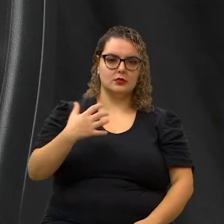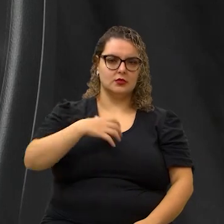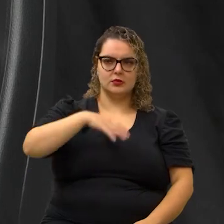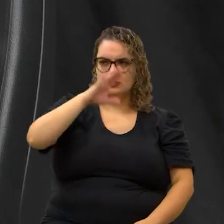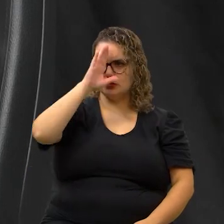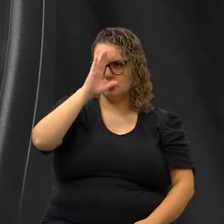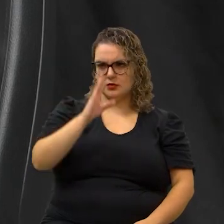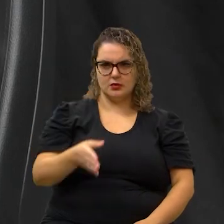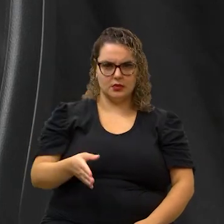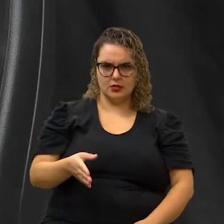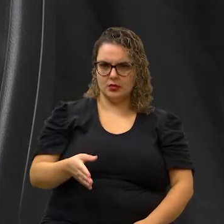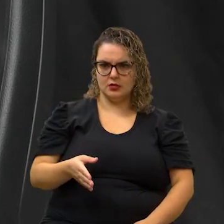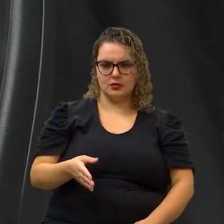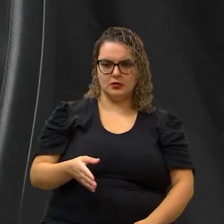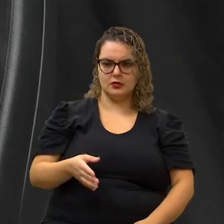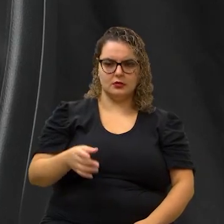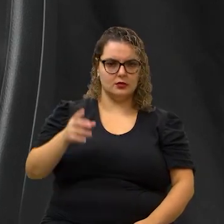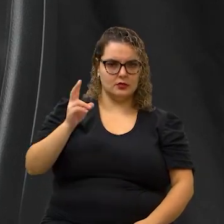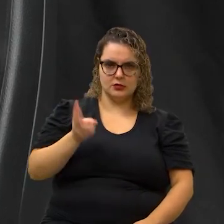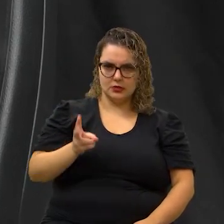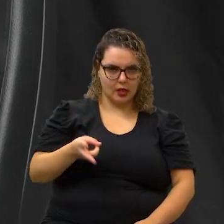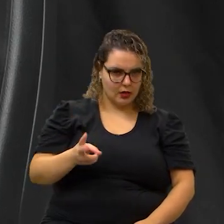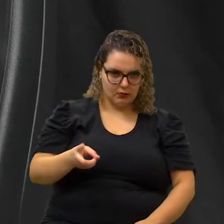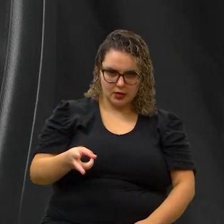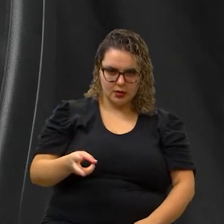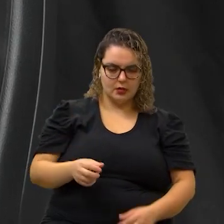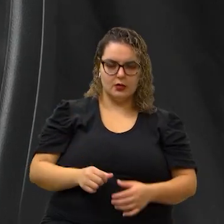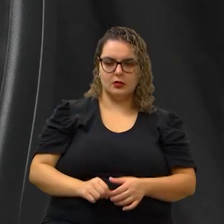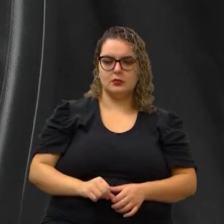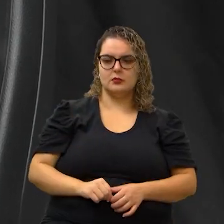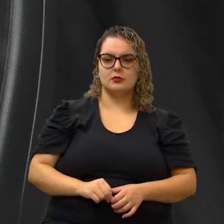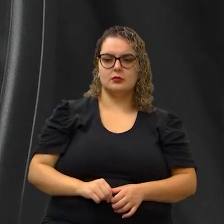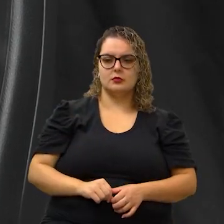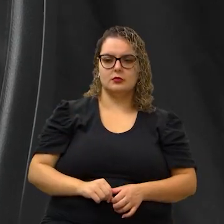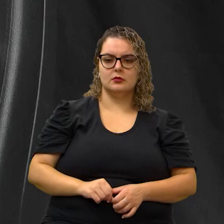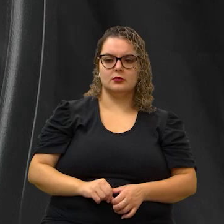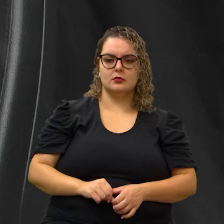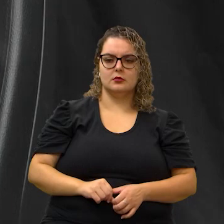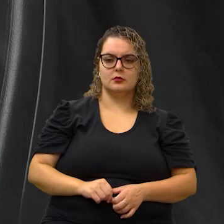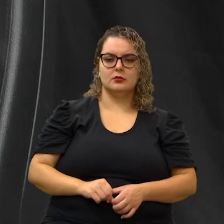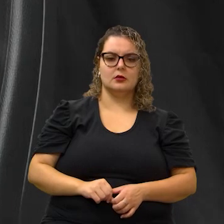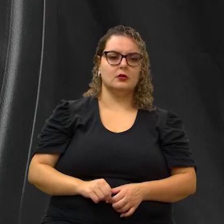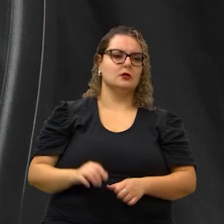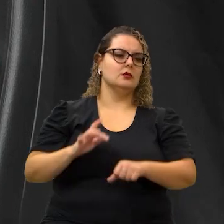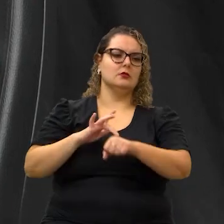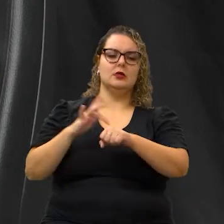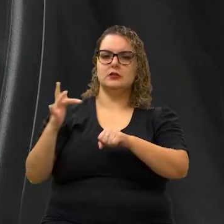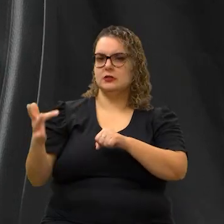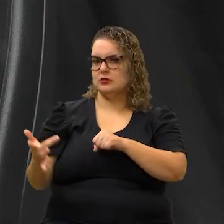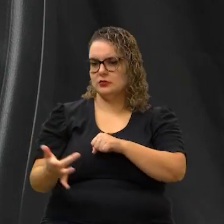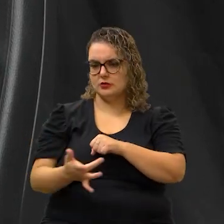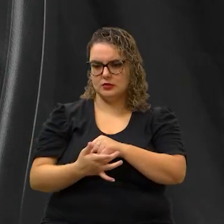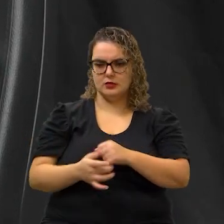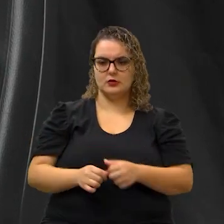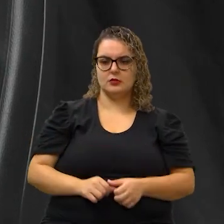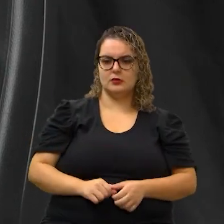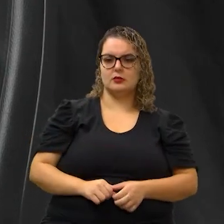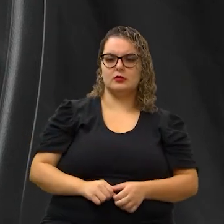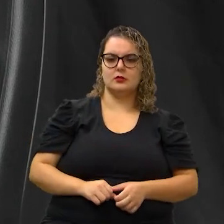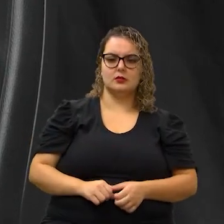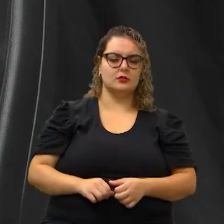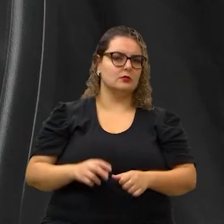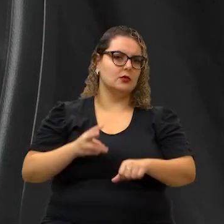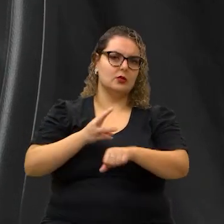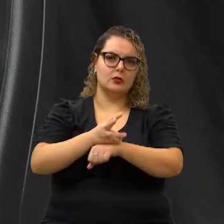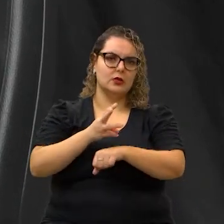população é feito de forma direta e a todo momento, né? Então, pelas redes